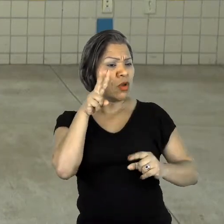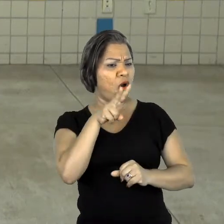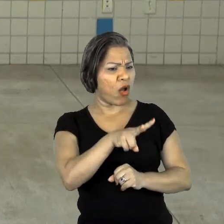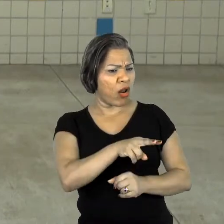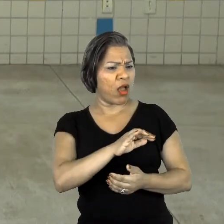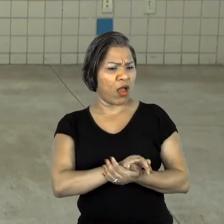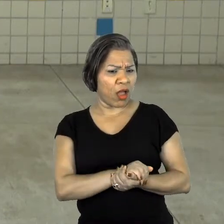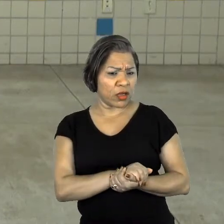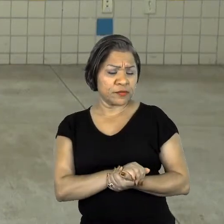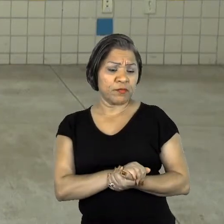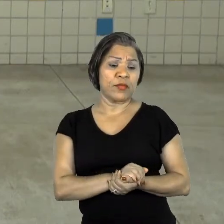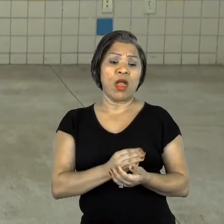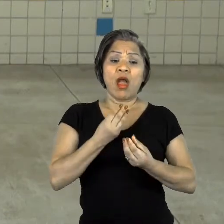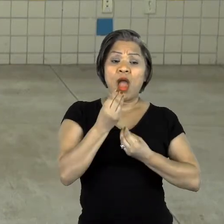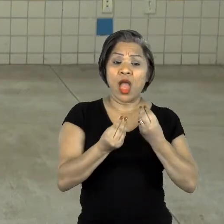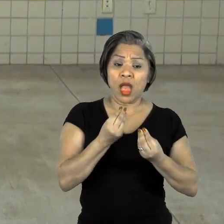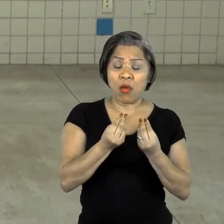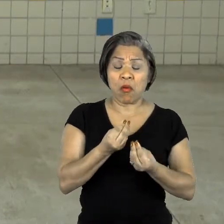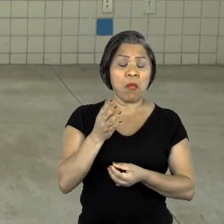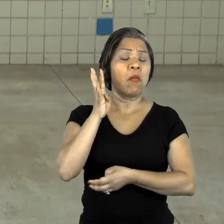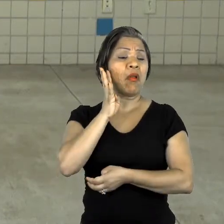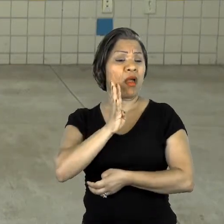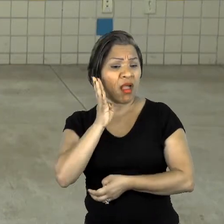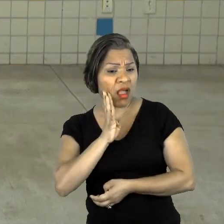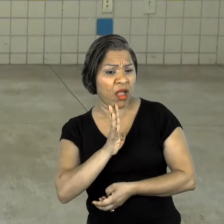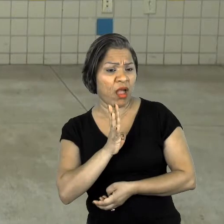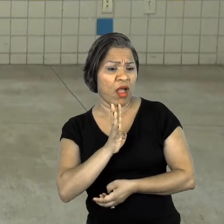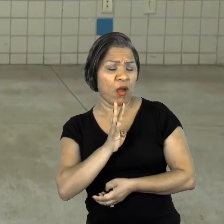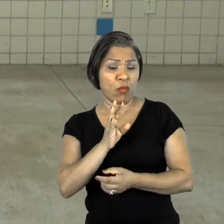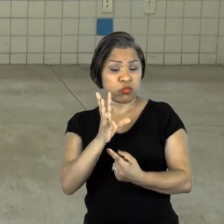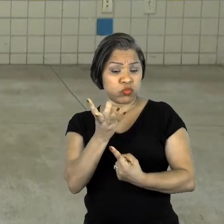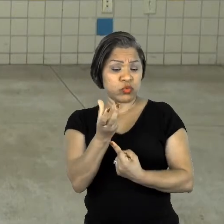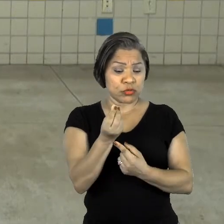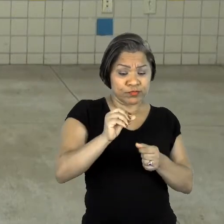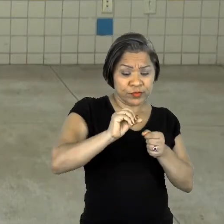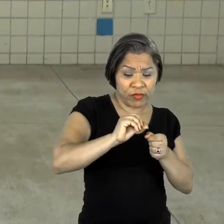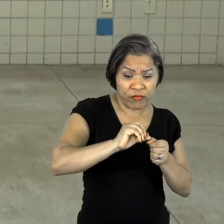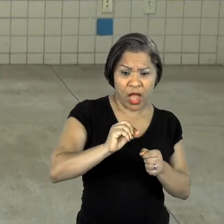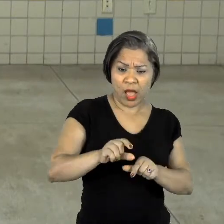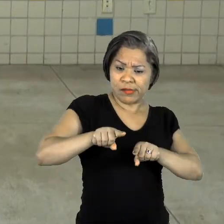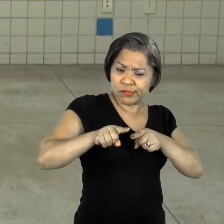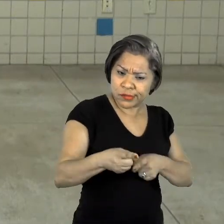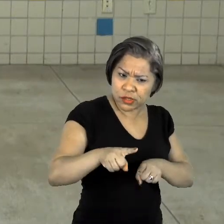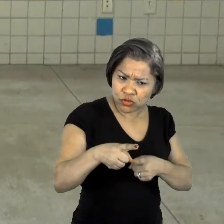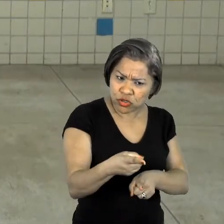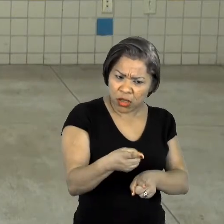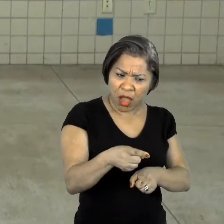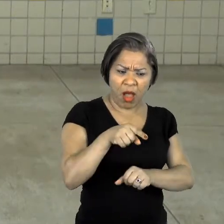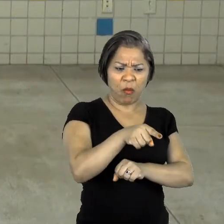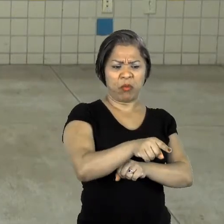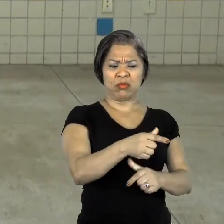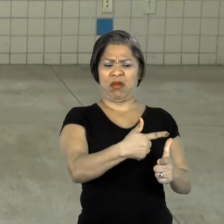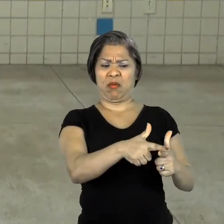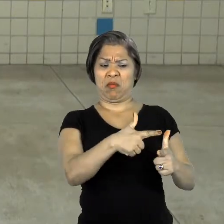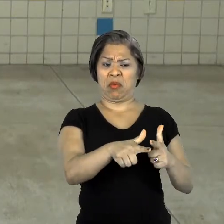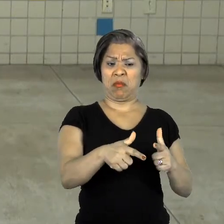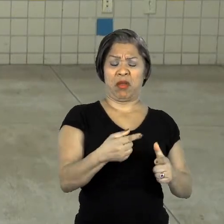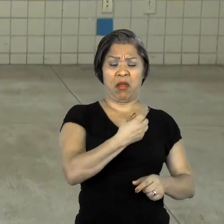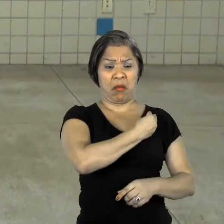que os artistas fazem para criticar algo que não está legal ao nosso redor.